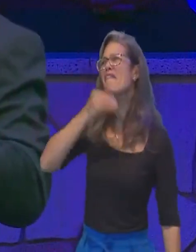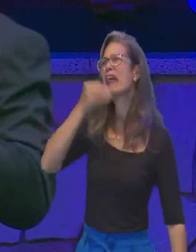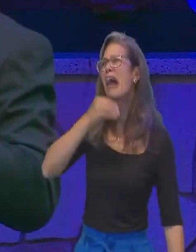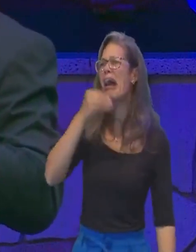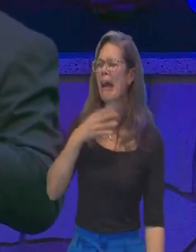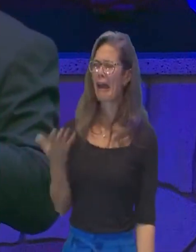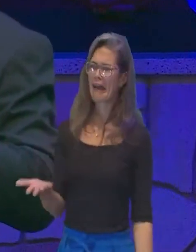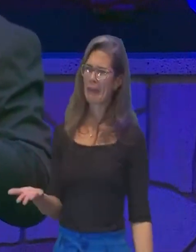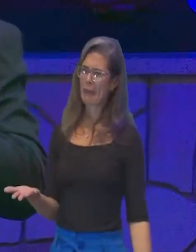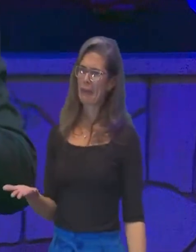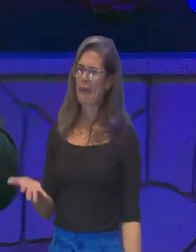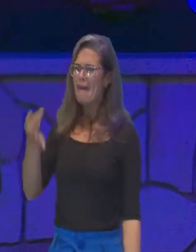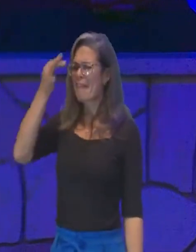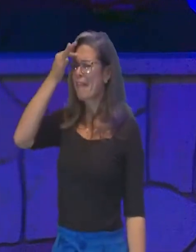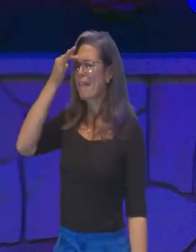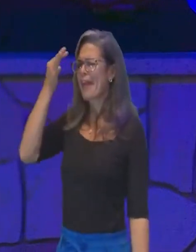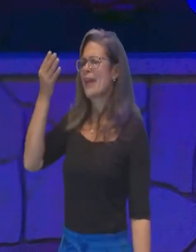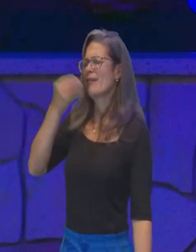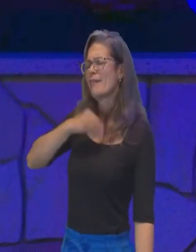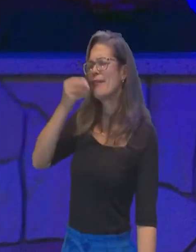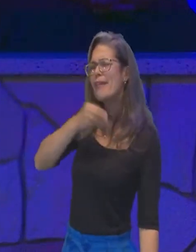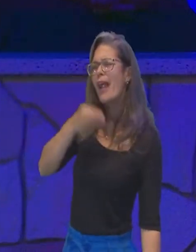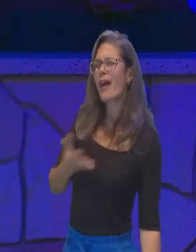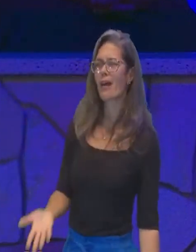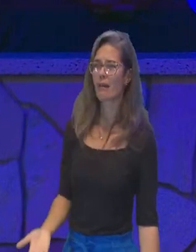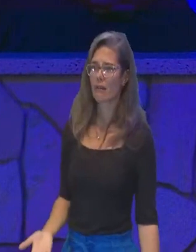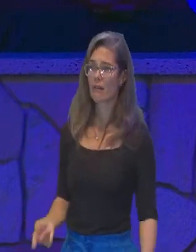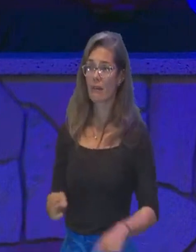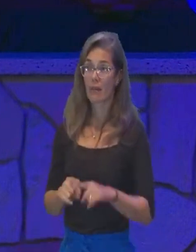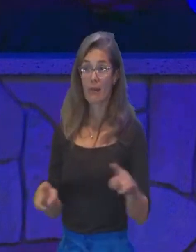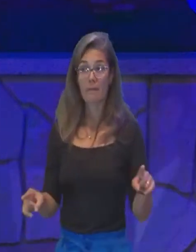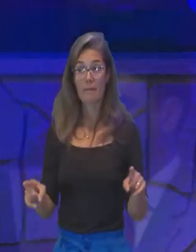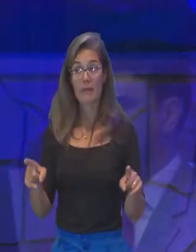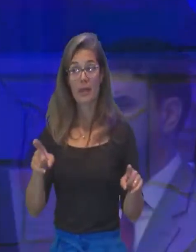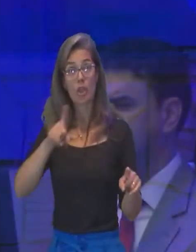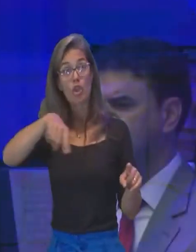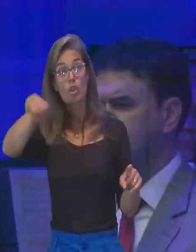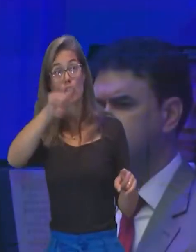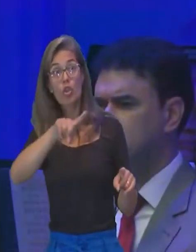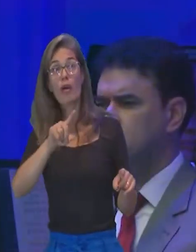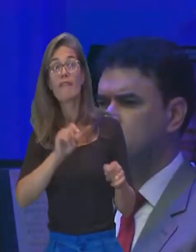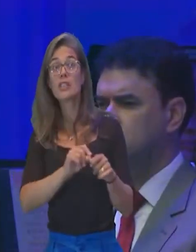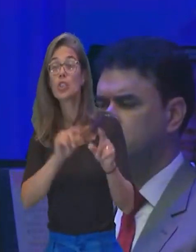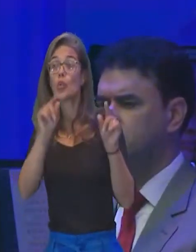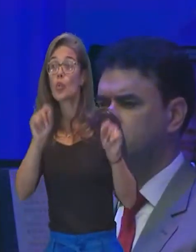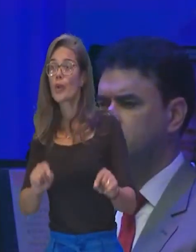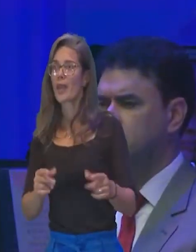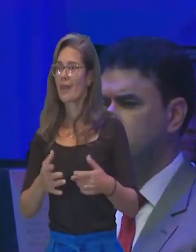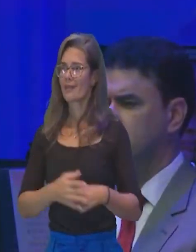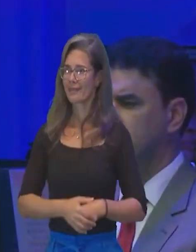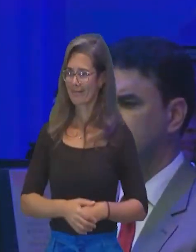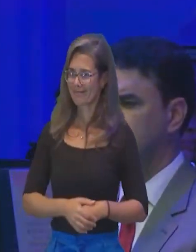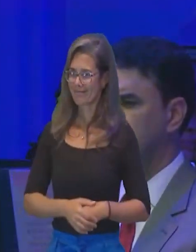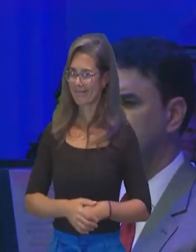vacilou. Mas o que faria você, o que eu faria num momento como este, queridos? Uma vida tão atribulada, tão